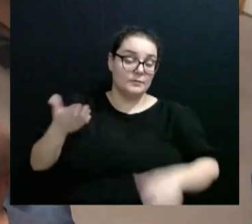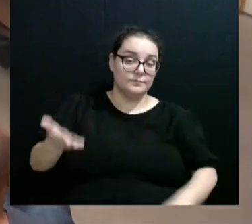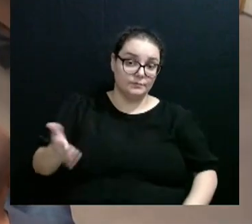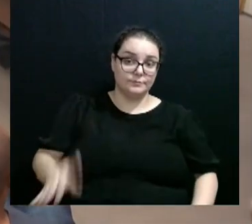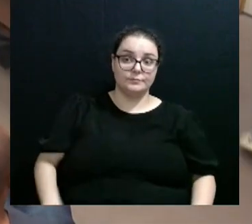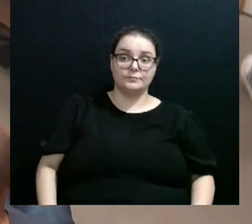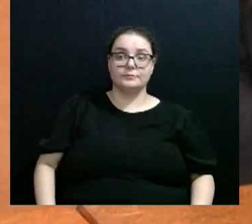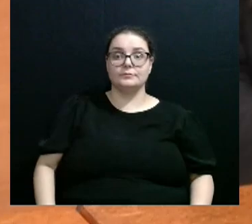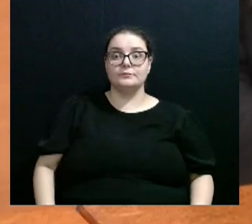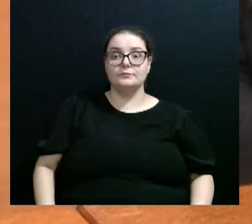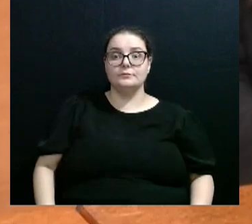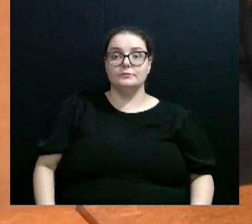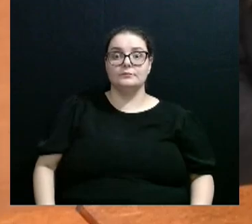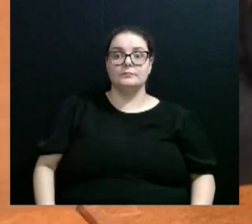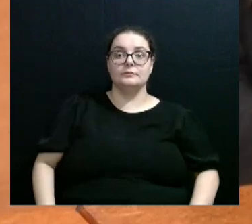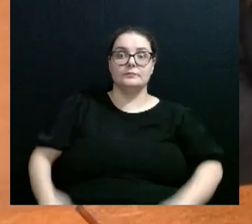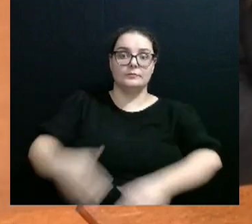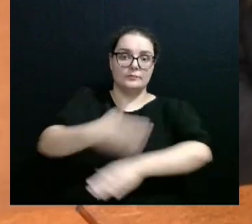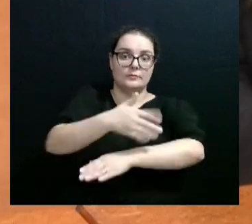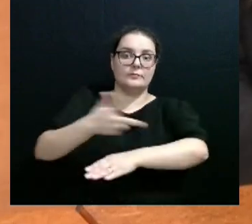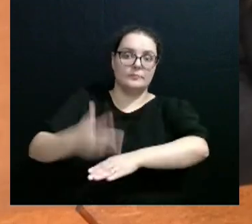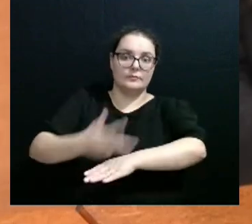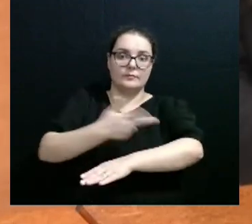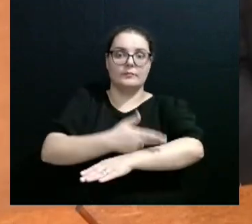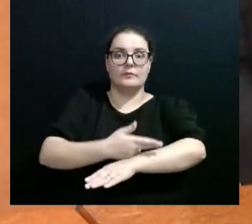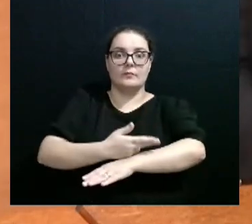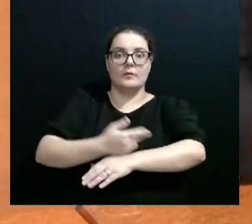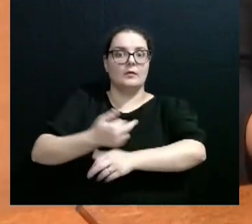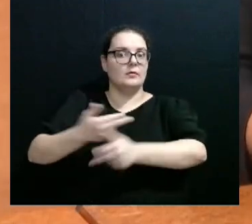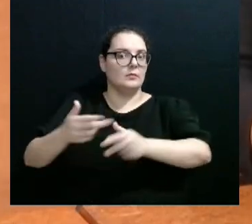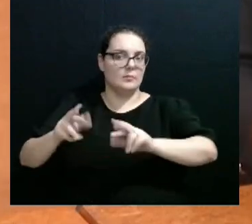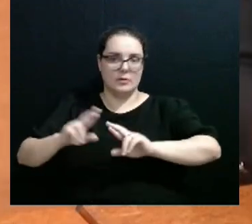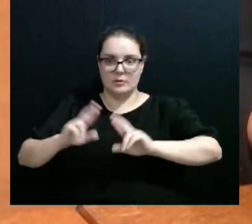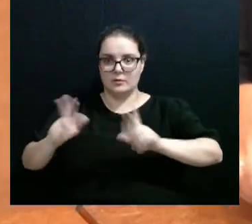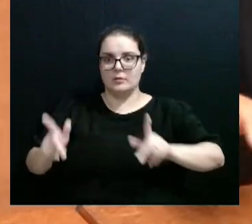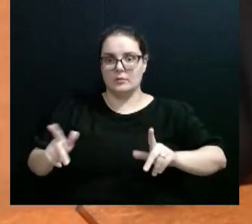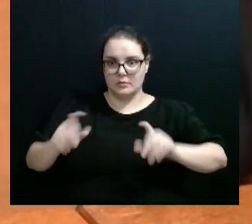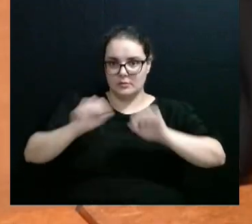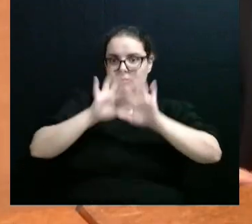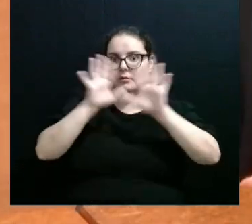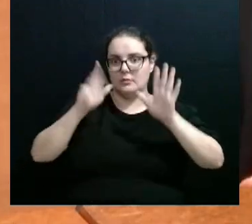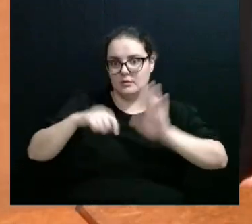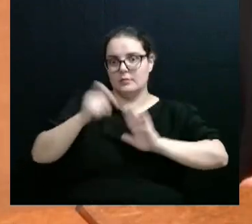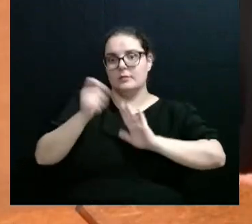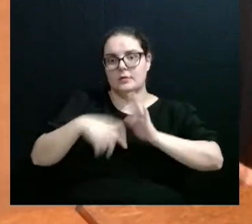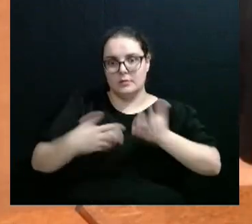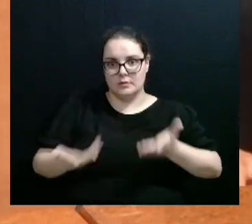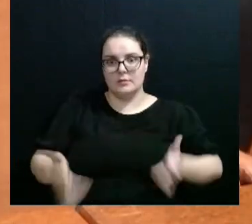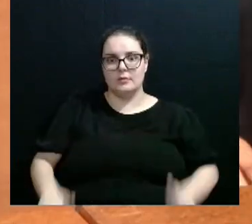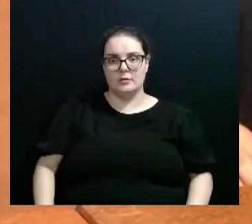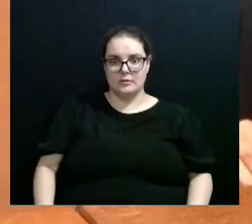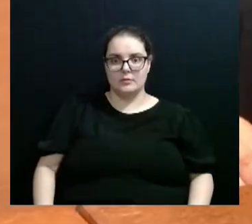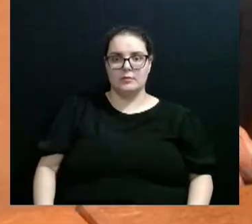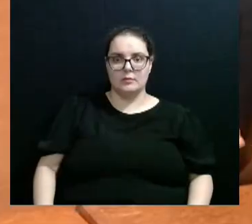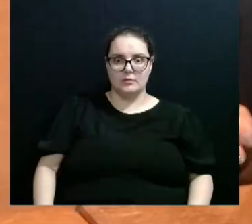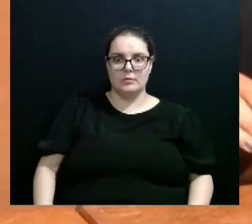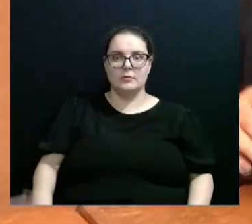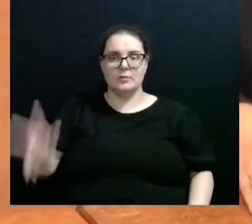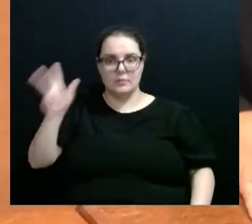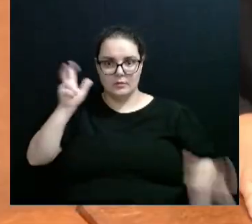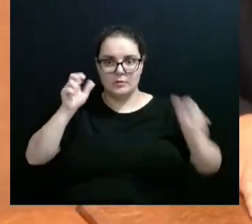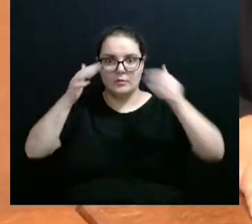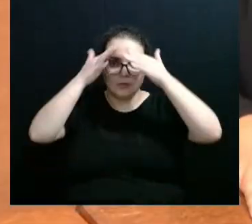rua a rua, foi um caso atípico. Tá? Então, vamos deixar registrado. Nós estamos com nossos ouvintes, né, para achar que essa